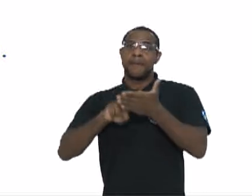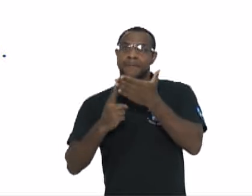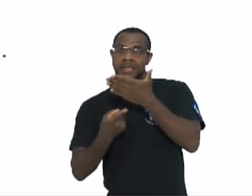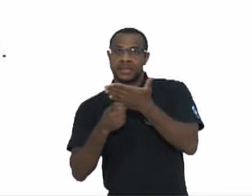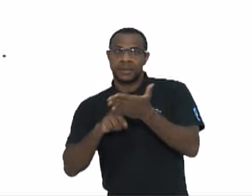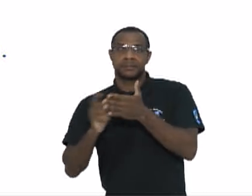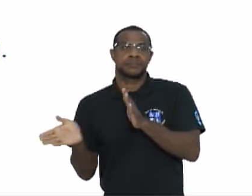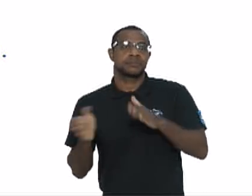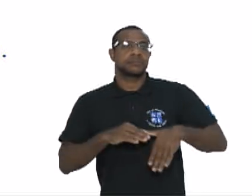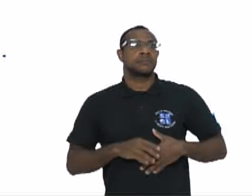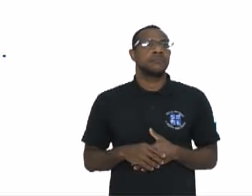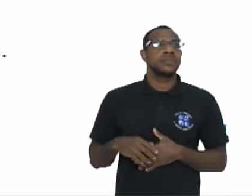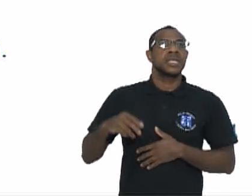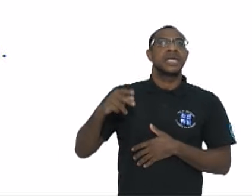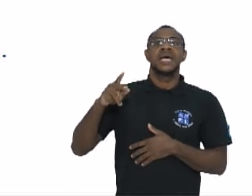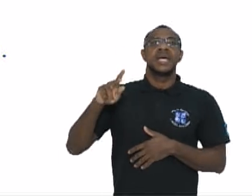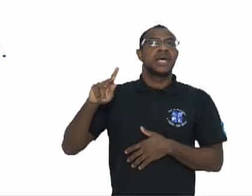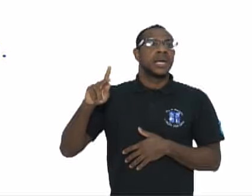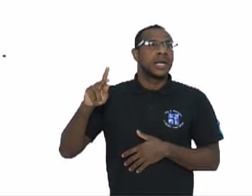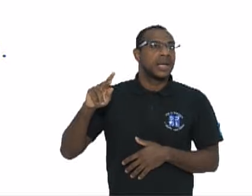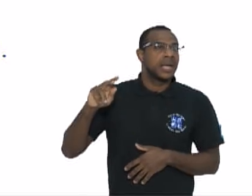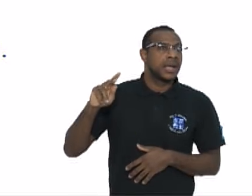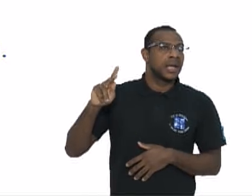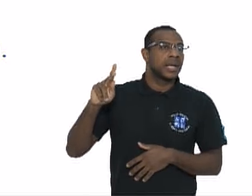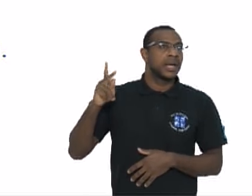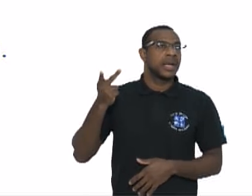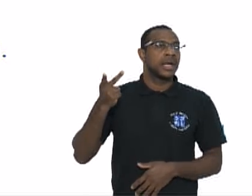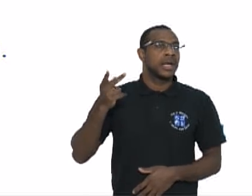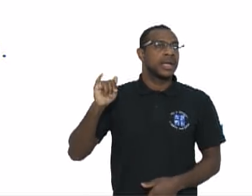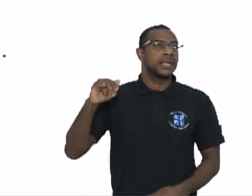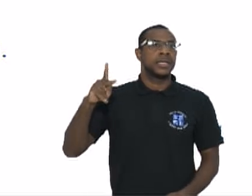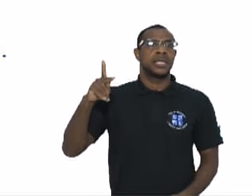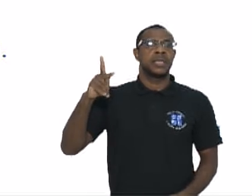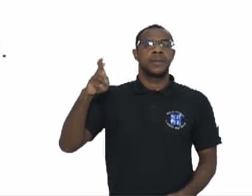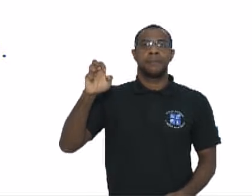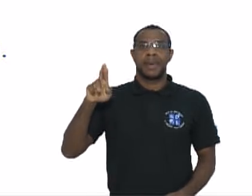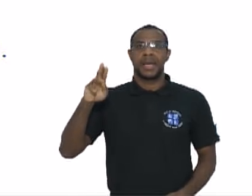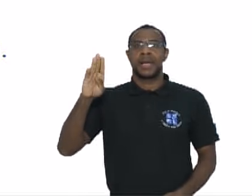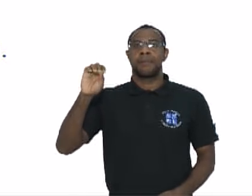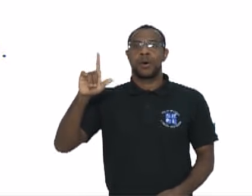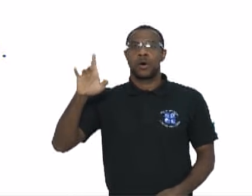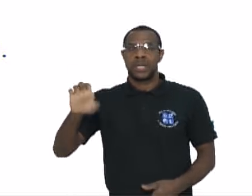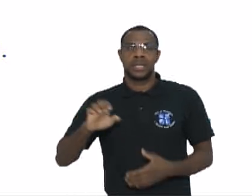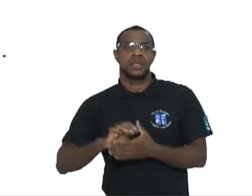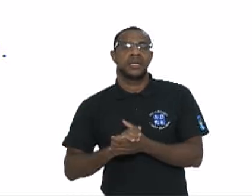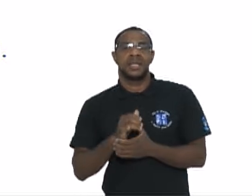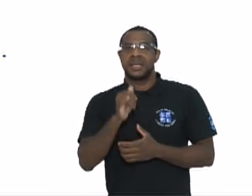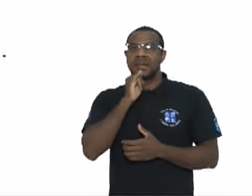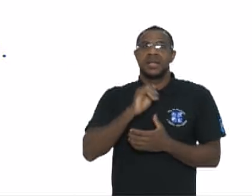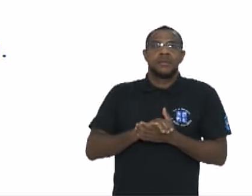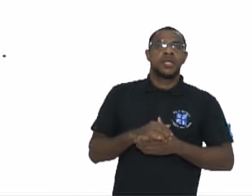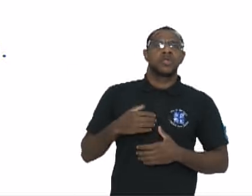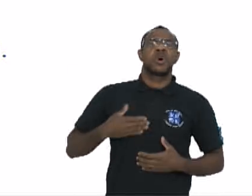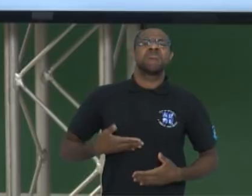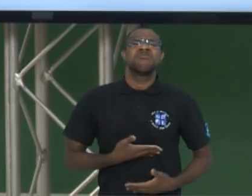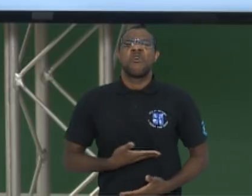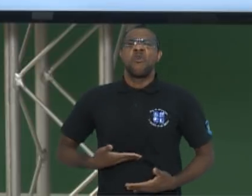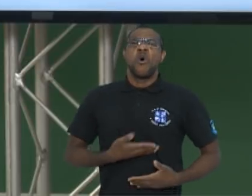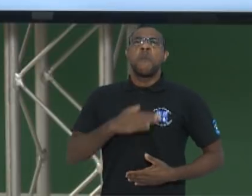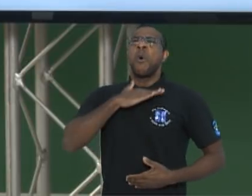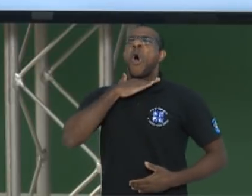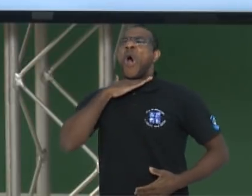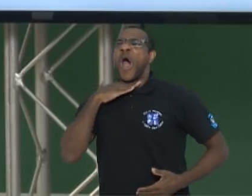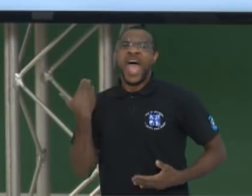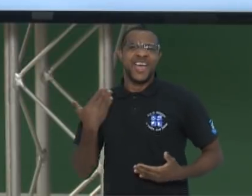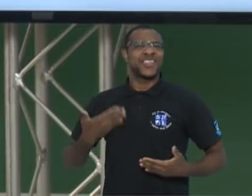A hipérbole é quando ocorre o exagero. Estou morrendo de fome, apesar de ter tomado café e comido 2 pães com queijo de manhã. Então, é um exemplo assim